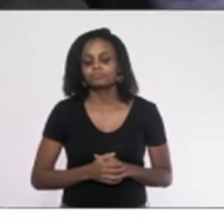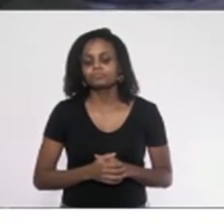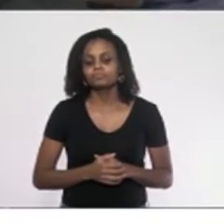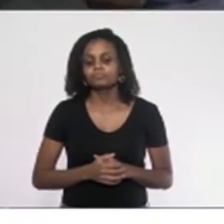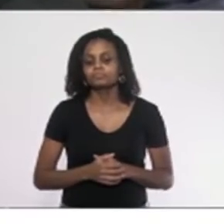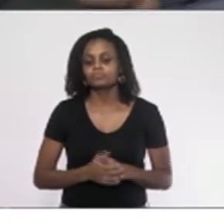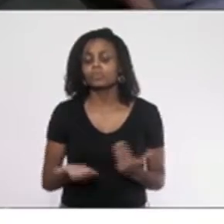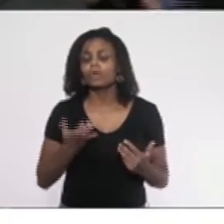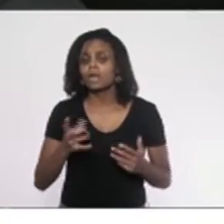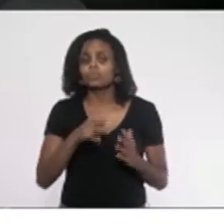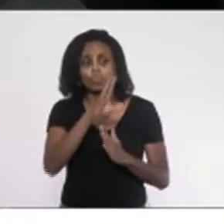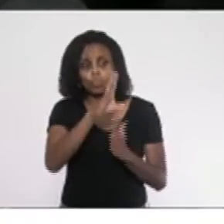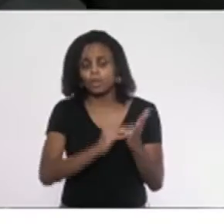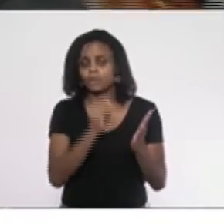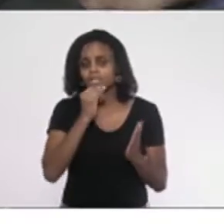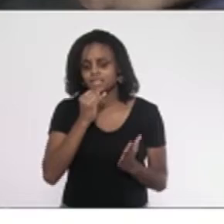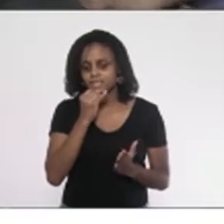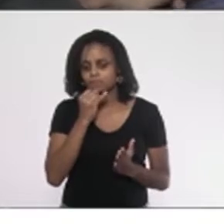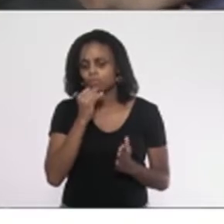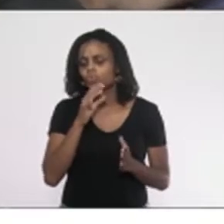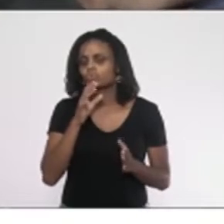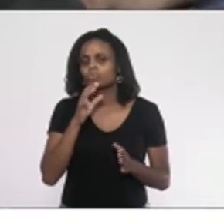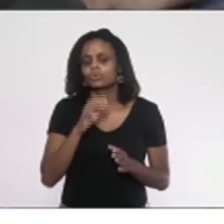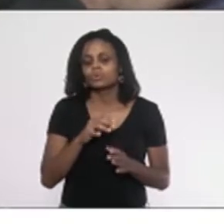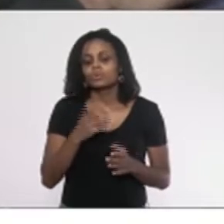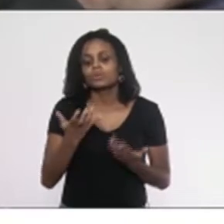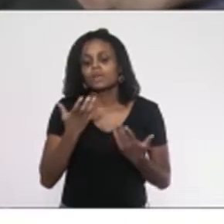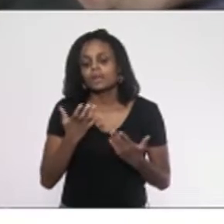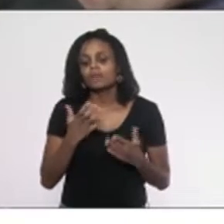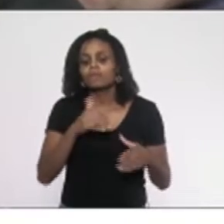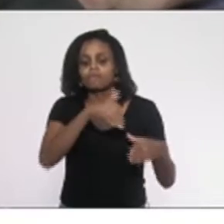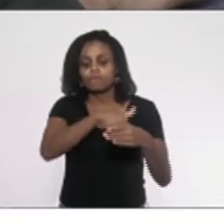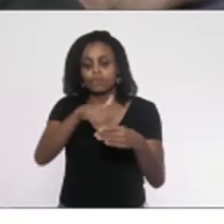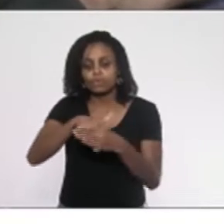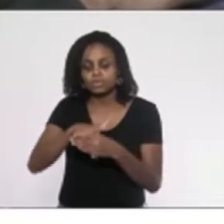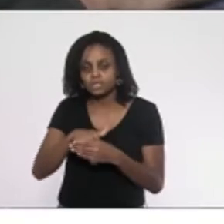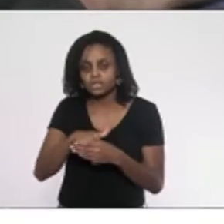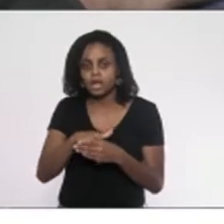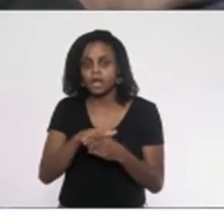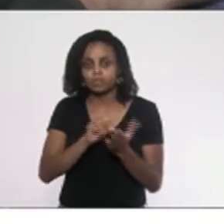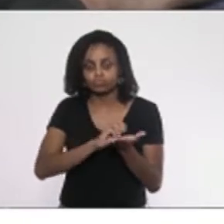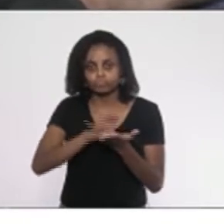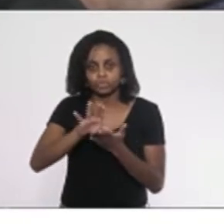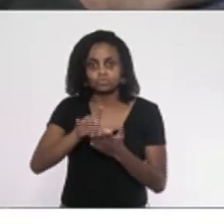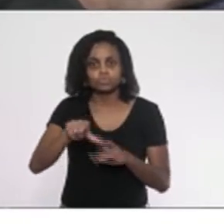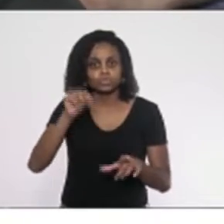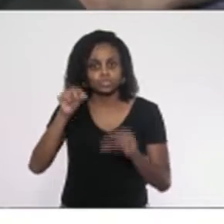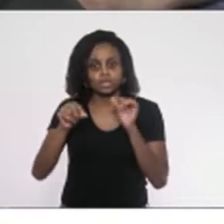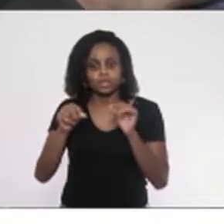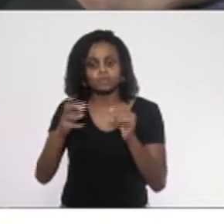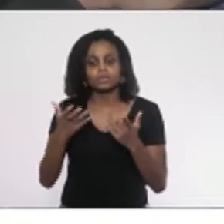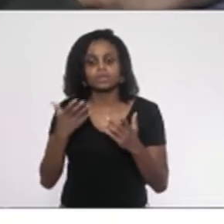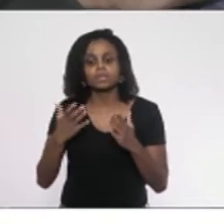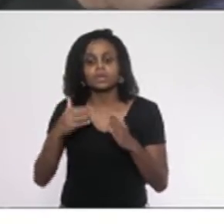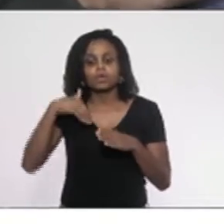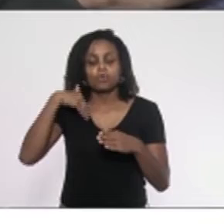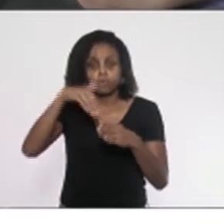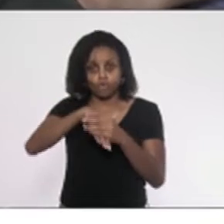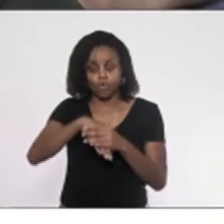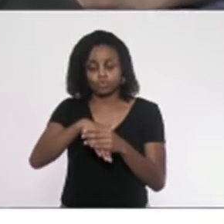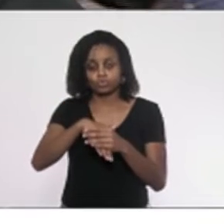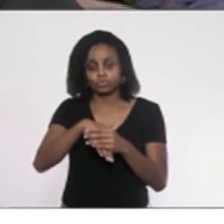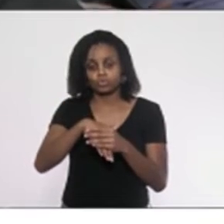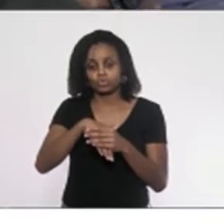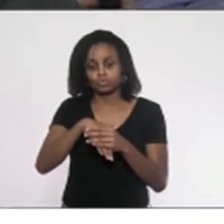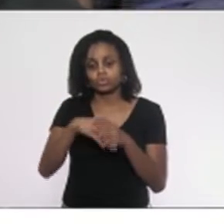Casa não fez, para que, ao votar o encaminhamento do destaque, eu gostaria de que o meu voto fosse consignado no sentido de